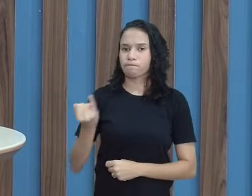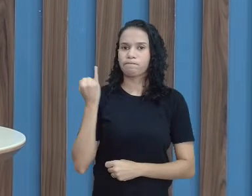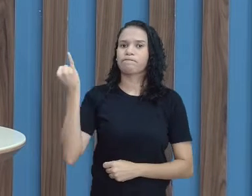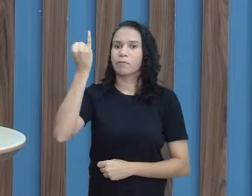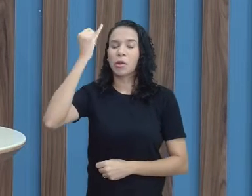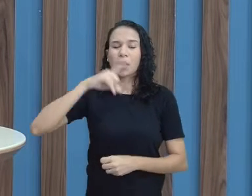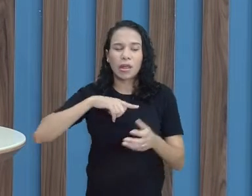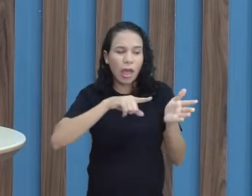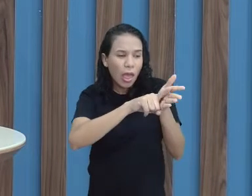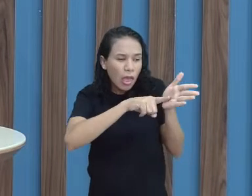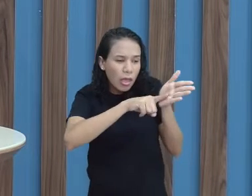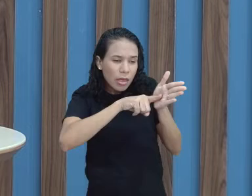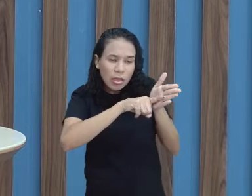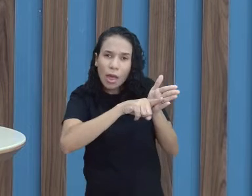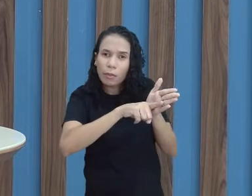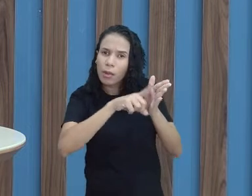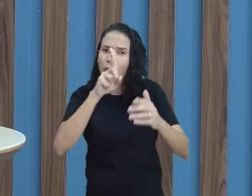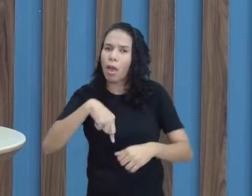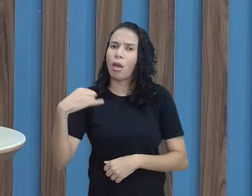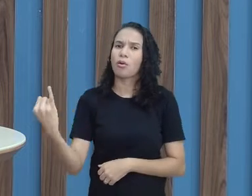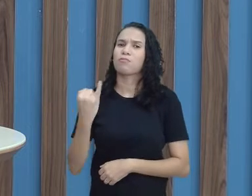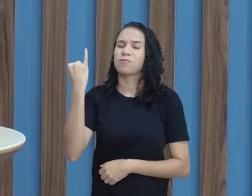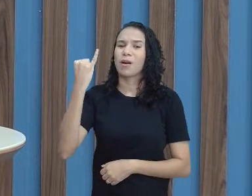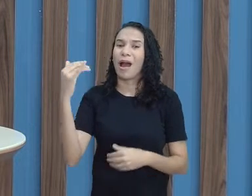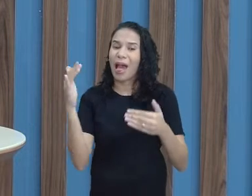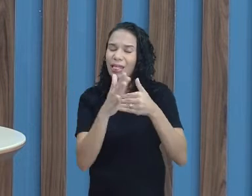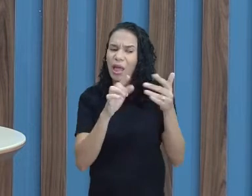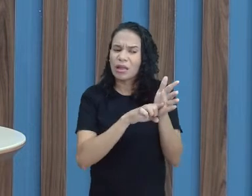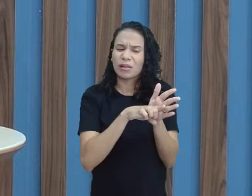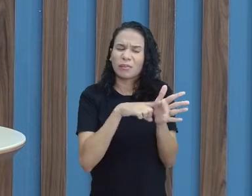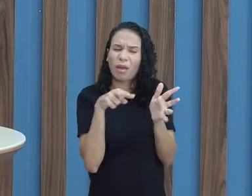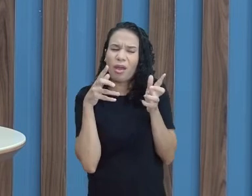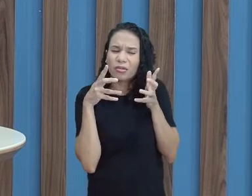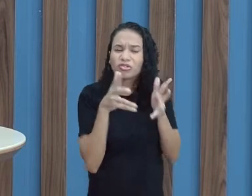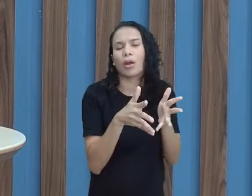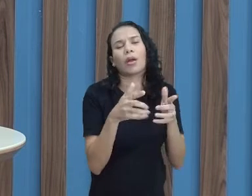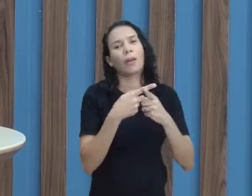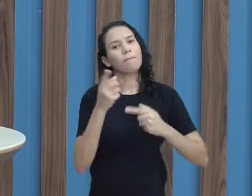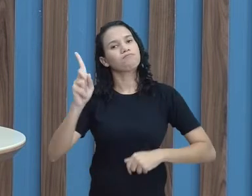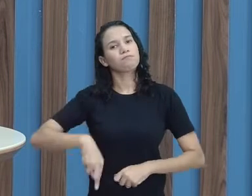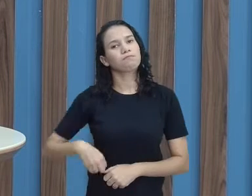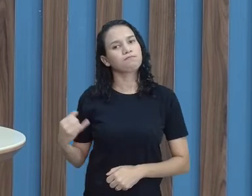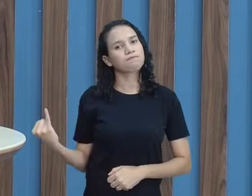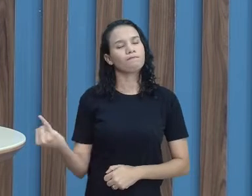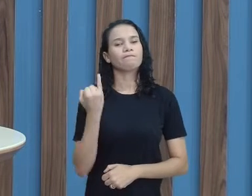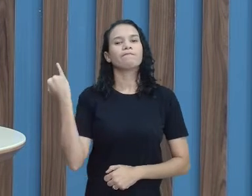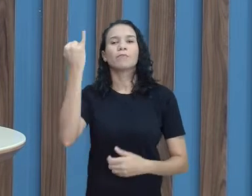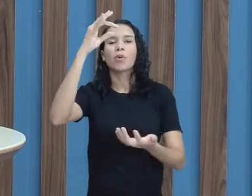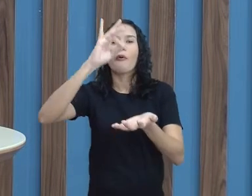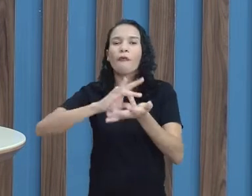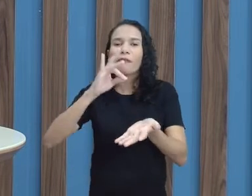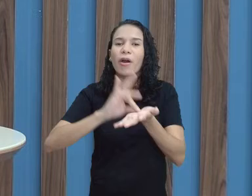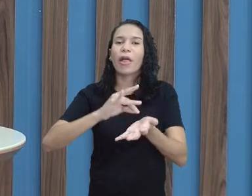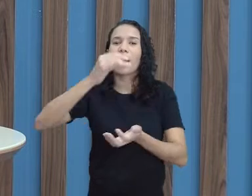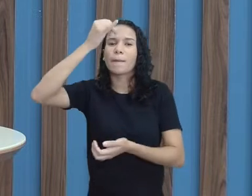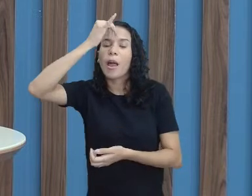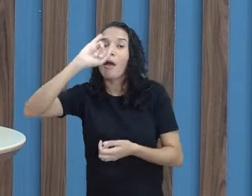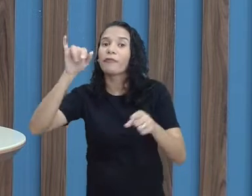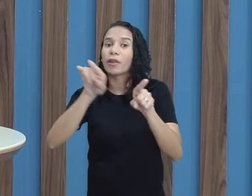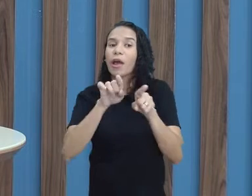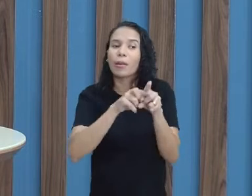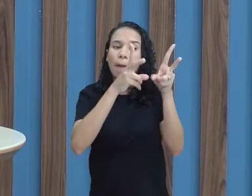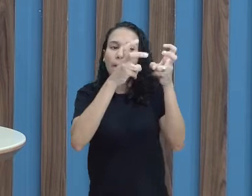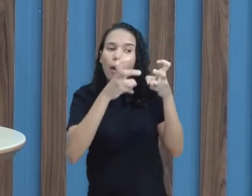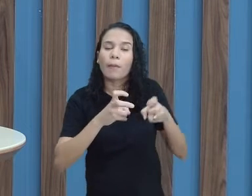alguns exames, até alguns exames que são bem desconfortáveis, mas eles são importantes na prevenção, né, e do diagnóstico